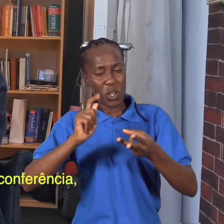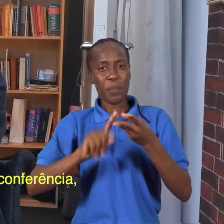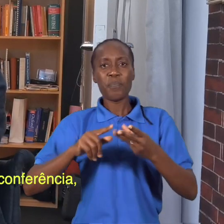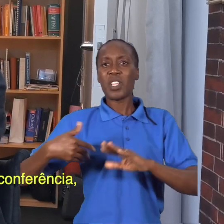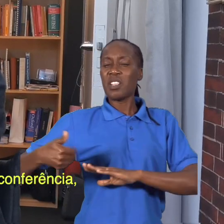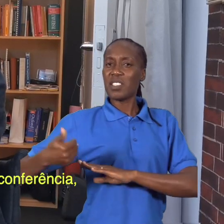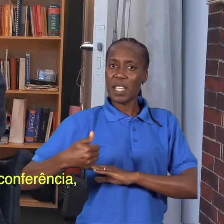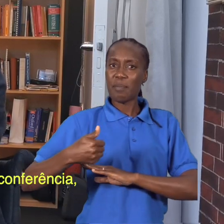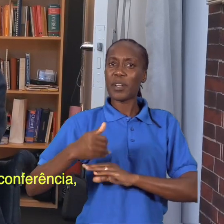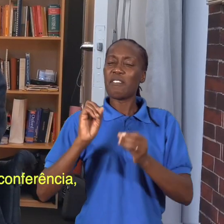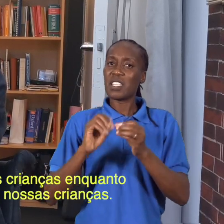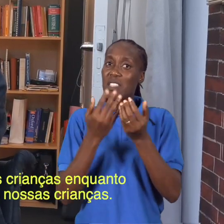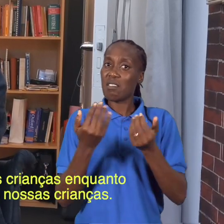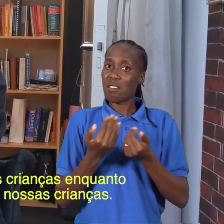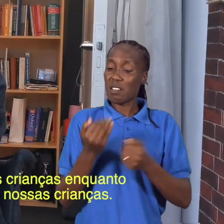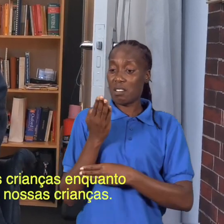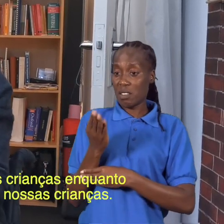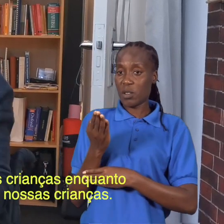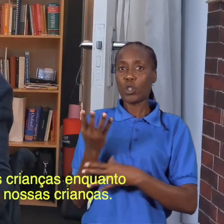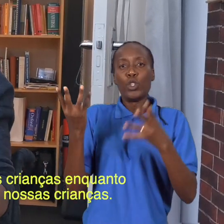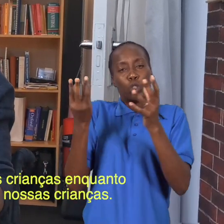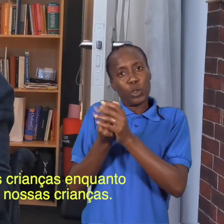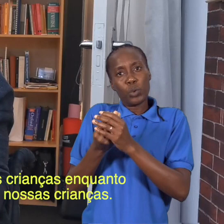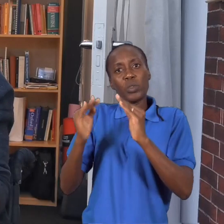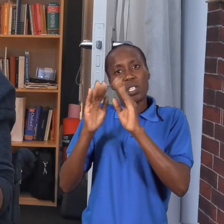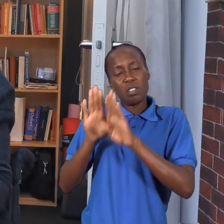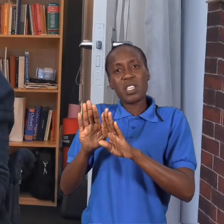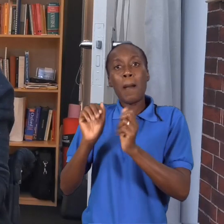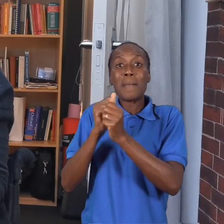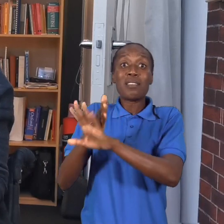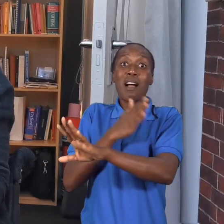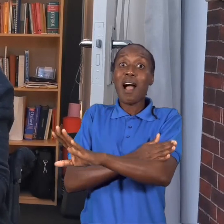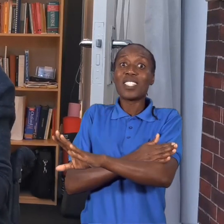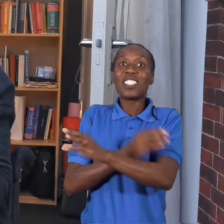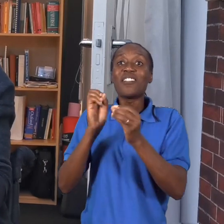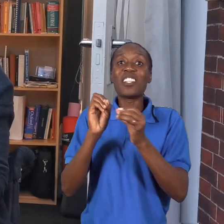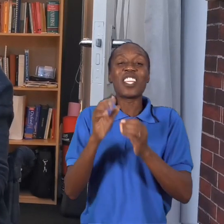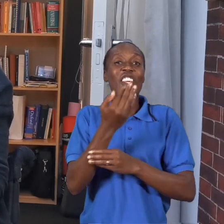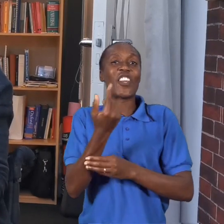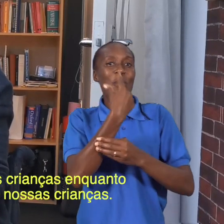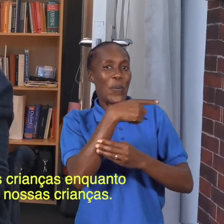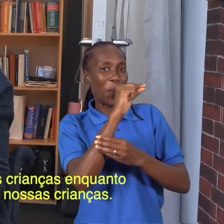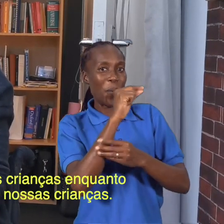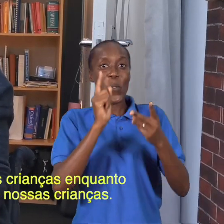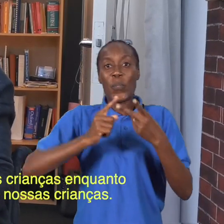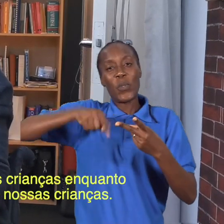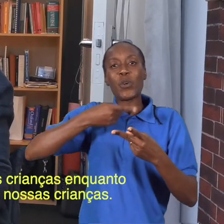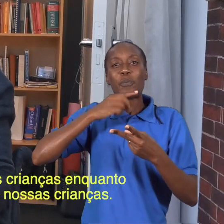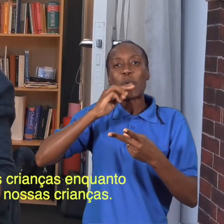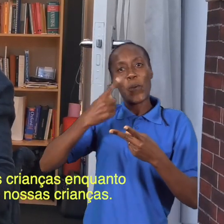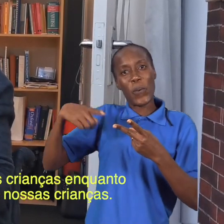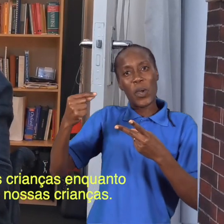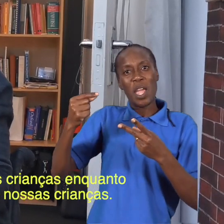por aí em diante. Mas temos, estamos constantemente com as nossas crianças, e nós já não tínhamos tempo, ou não